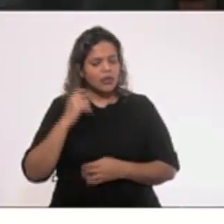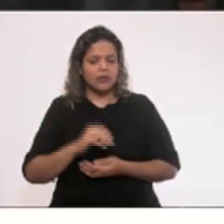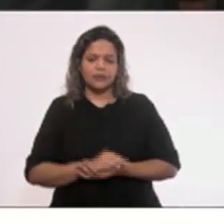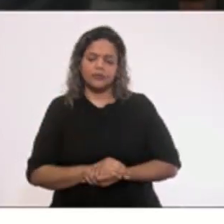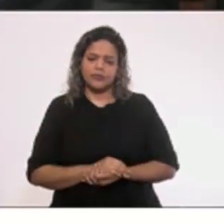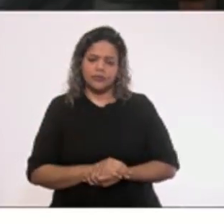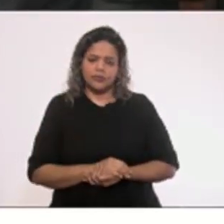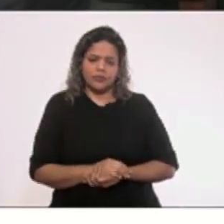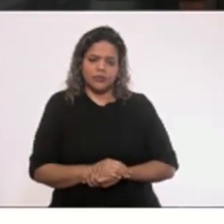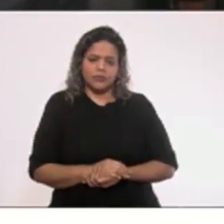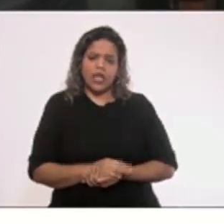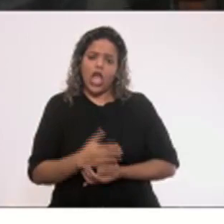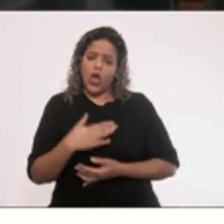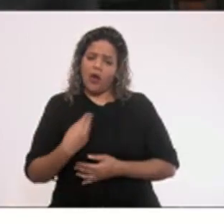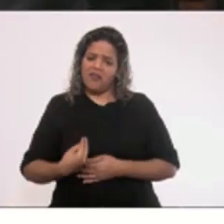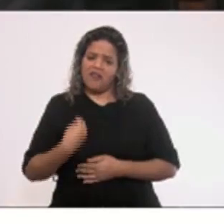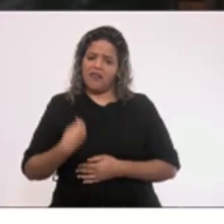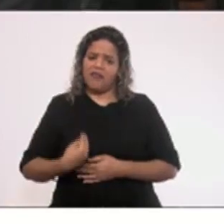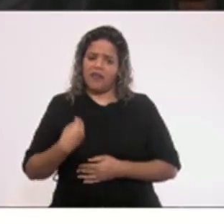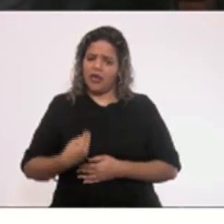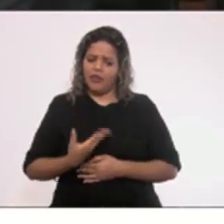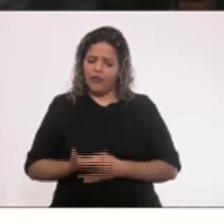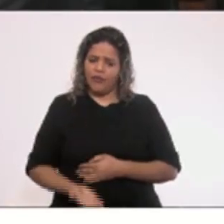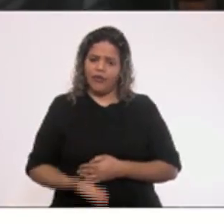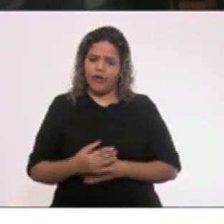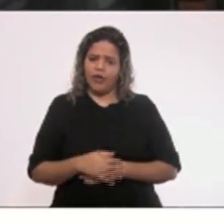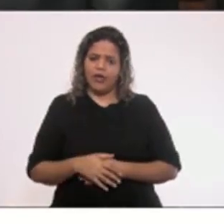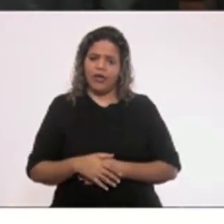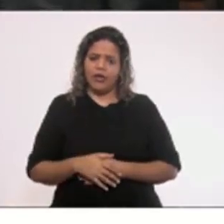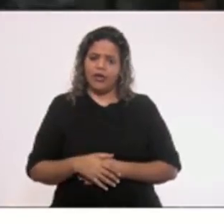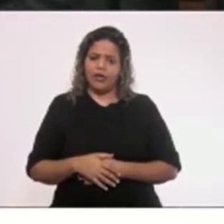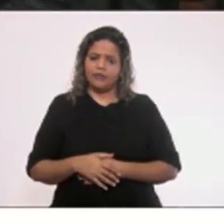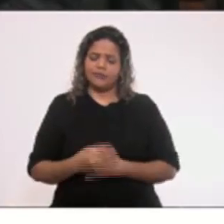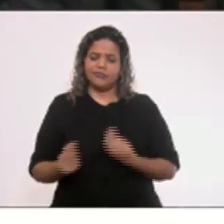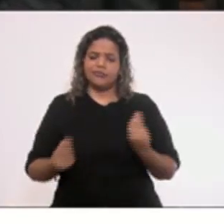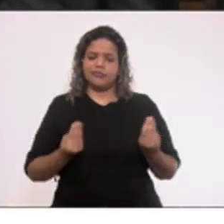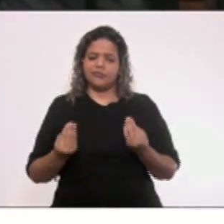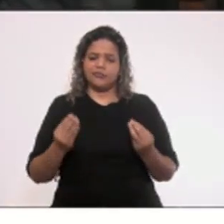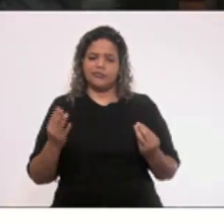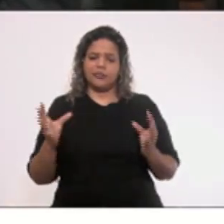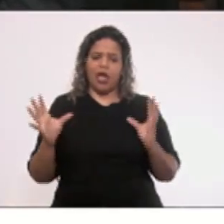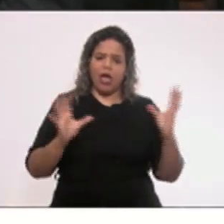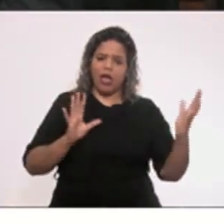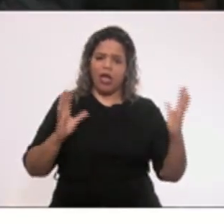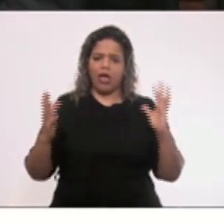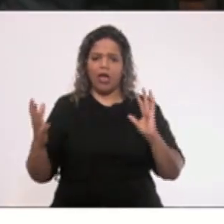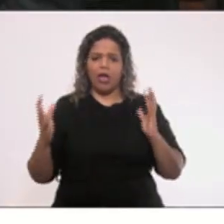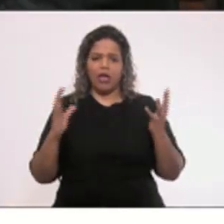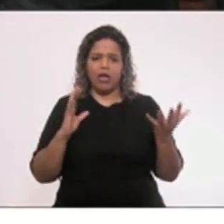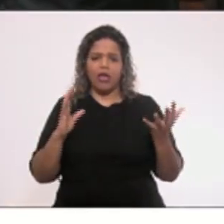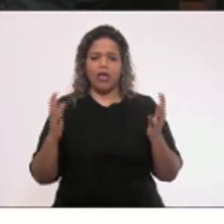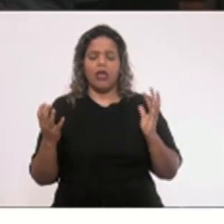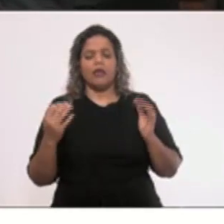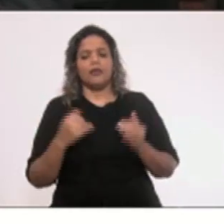presidente, eu vivo aqui um imenso dilema. Por quê?